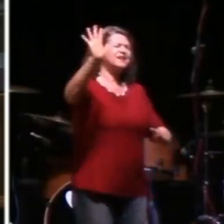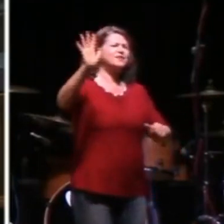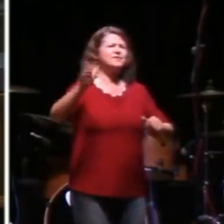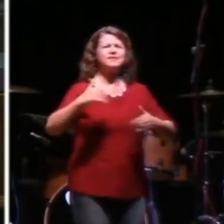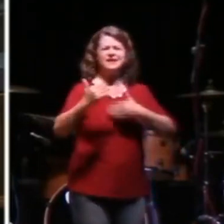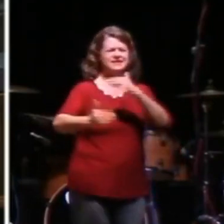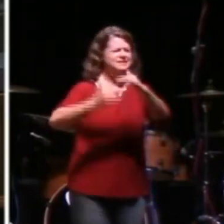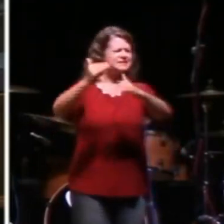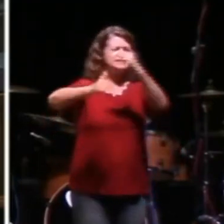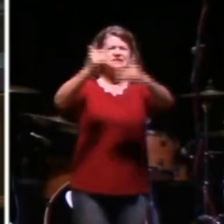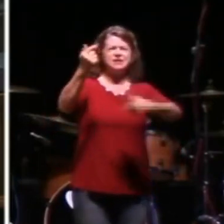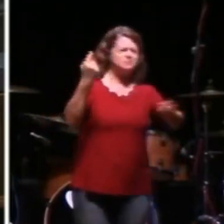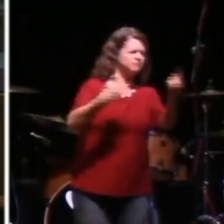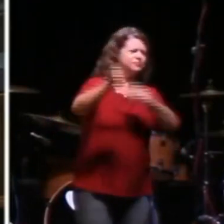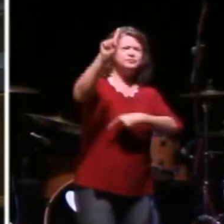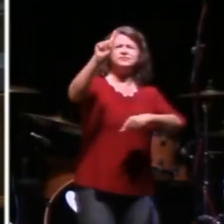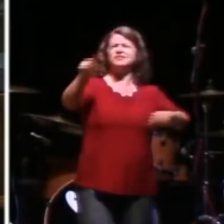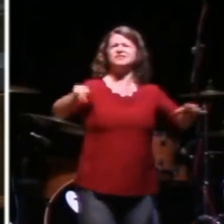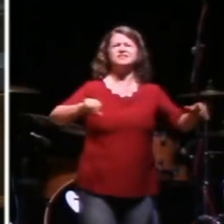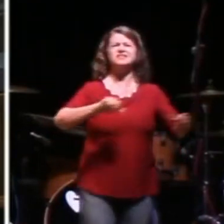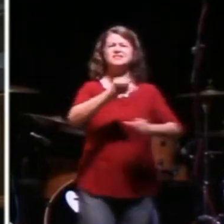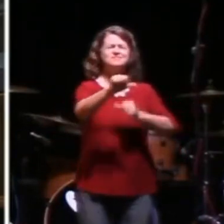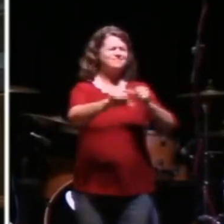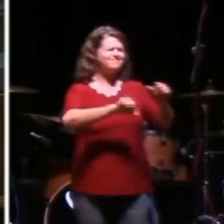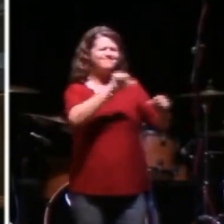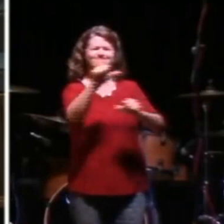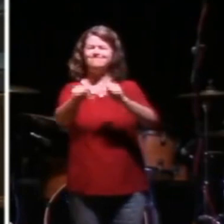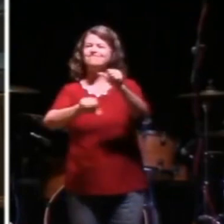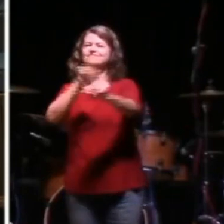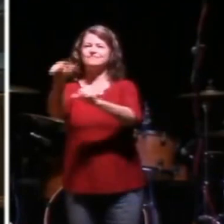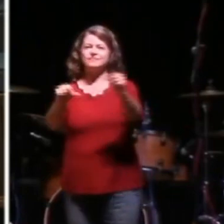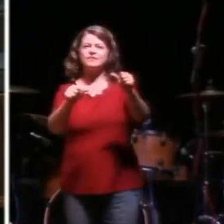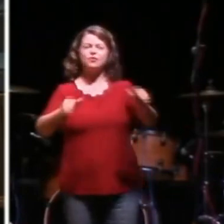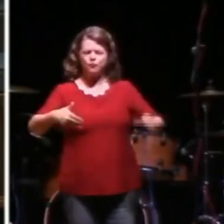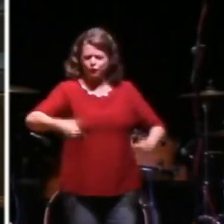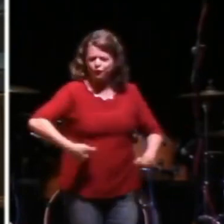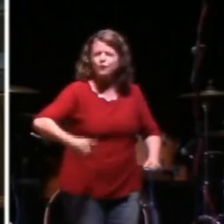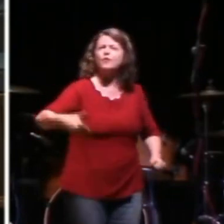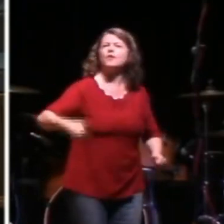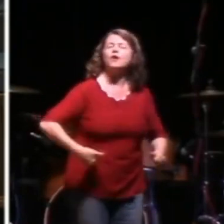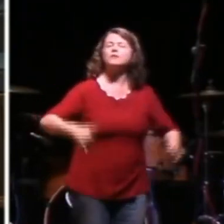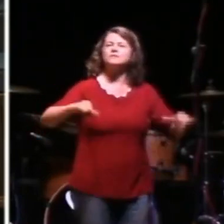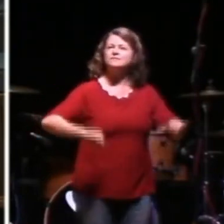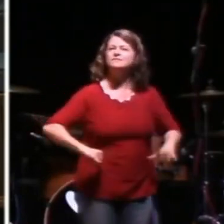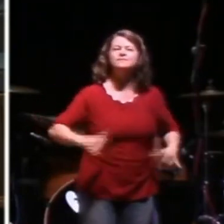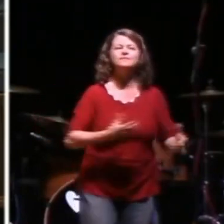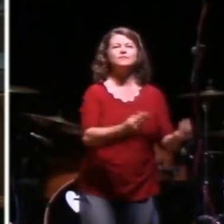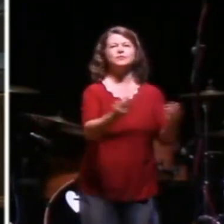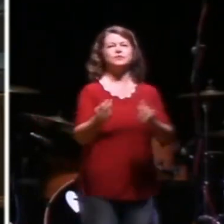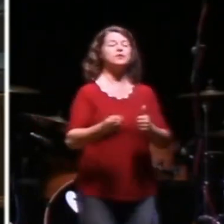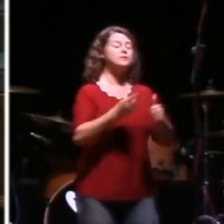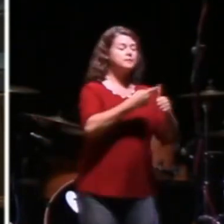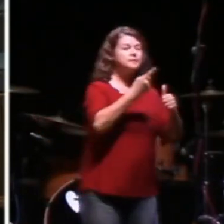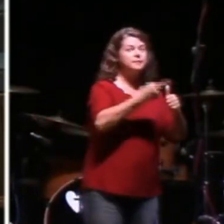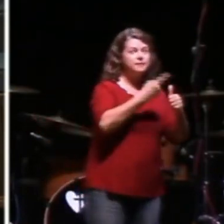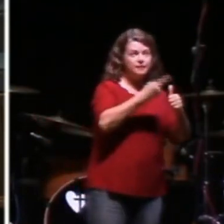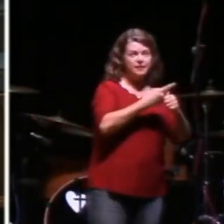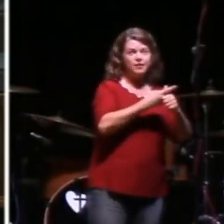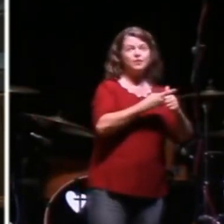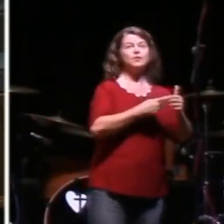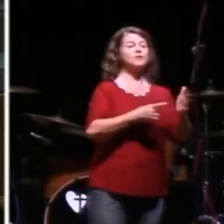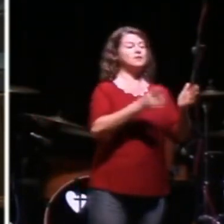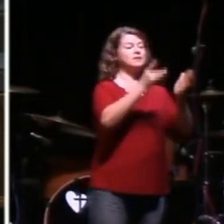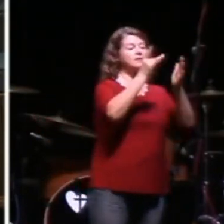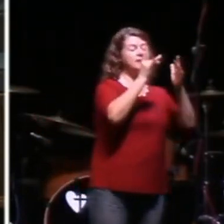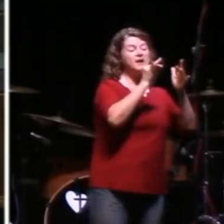terceiro cavalo com seu cavaleiro vai trazer fome o primeiro traz um monte cristo que vai seduzir as nações o segundo vai trazer uma guerra